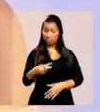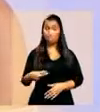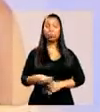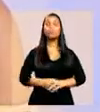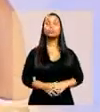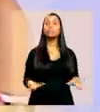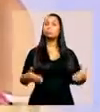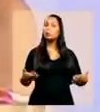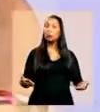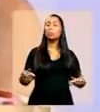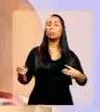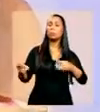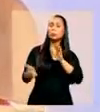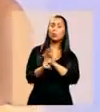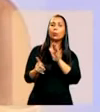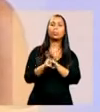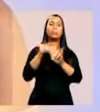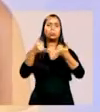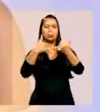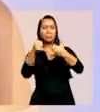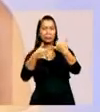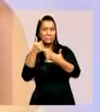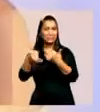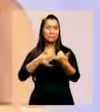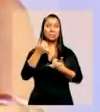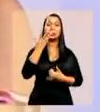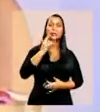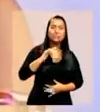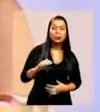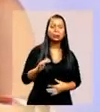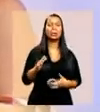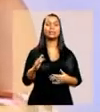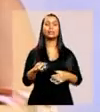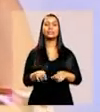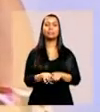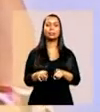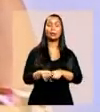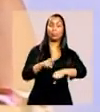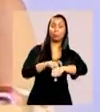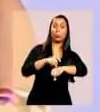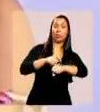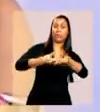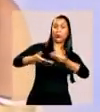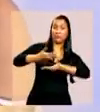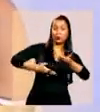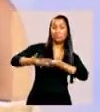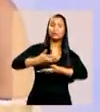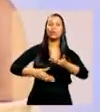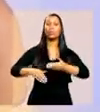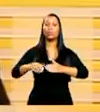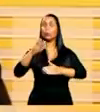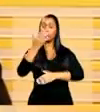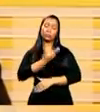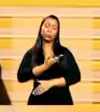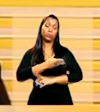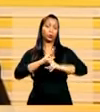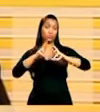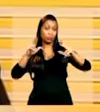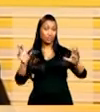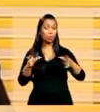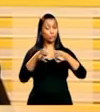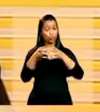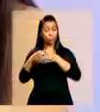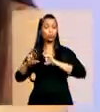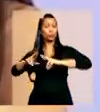2 semanas, mais voltado para fazer gincanas, para as crianças, né, terem momentos de interação com colegas diferentes também,